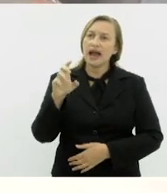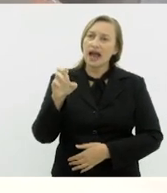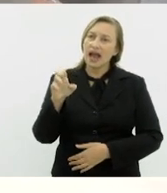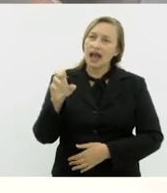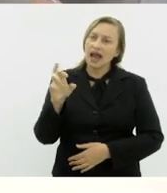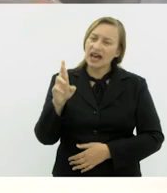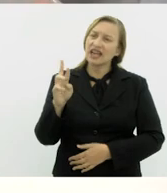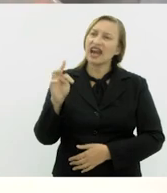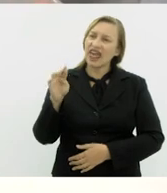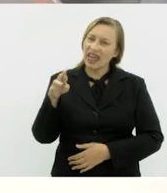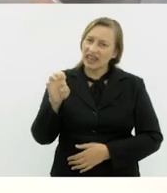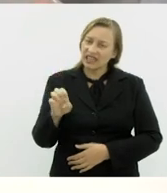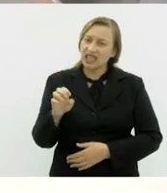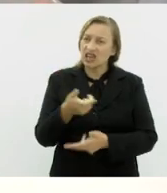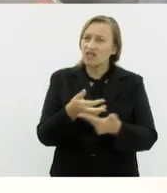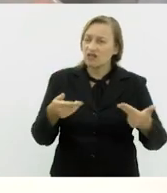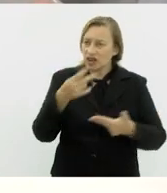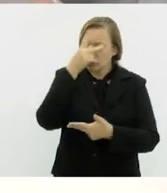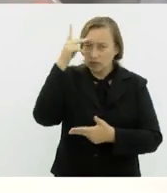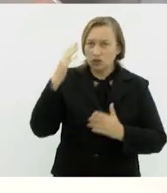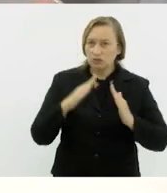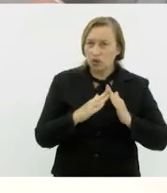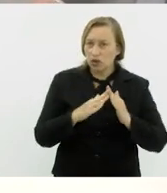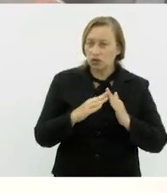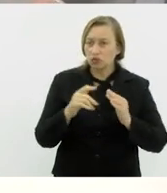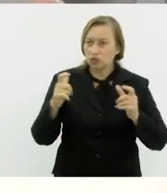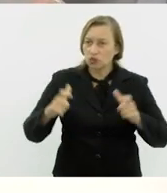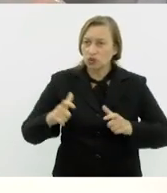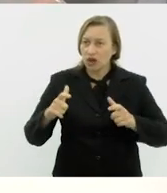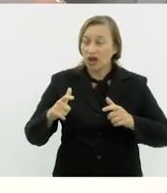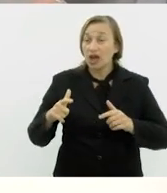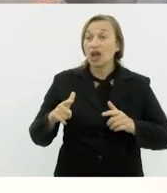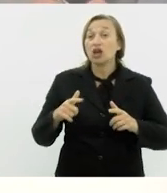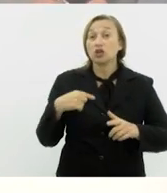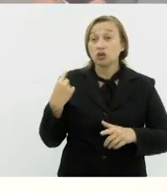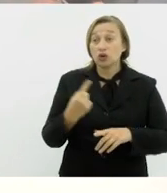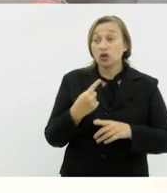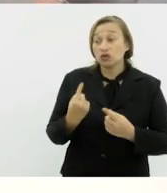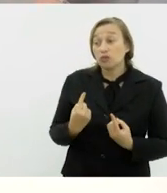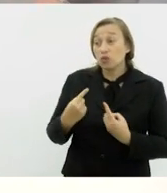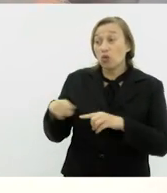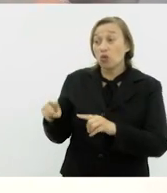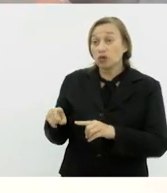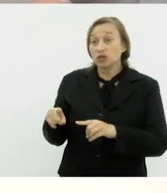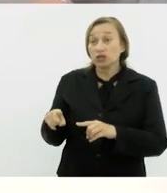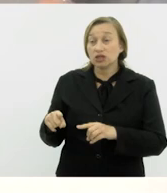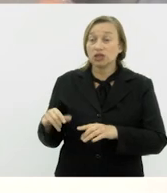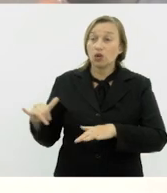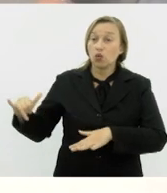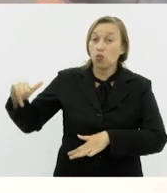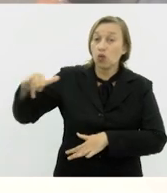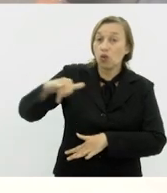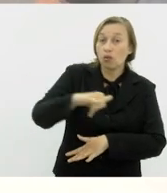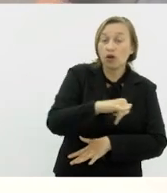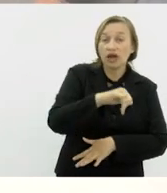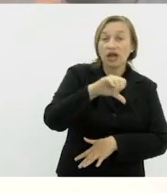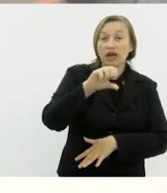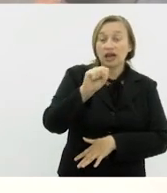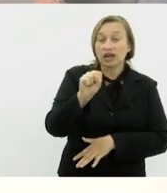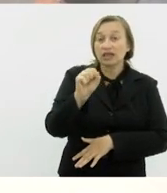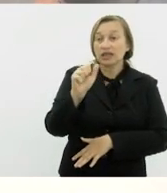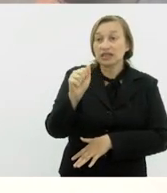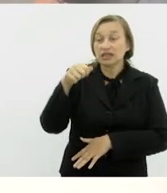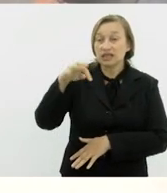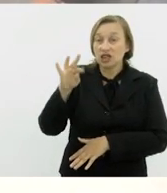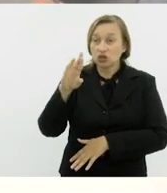a pedido de vários moradores, nós entramos contra o Santos Dumont. Exatamente. Nós ganhamos, e foi feito um acordo